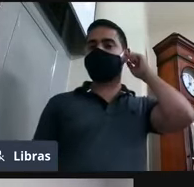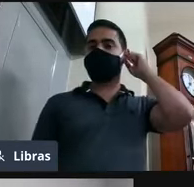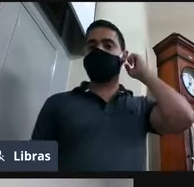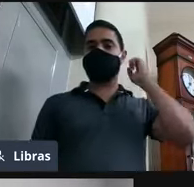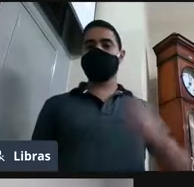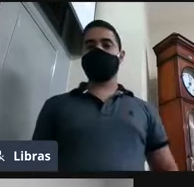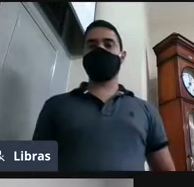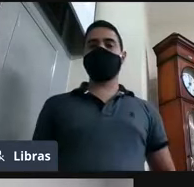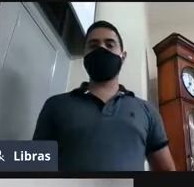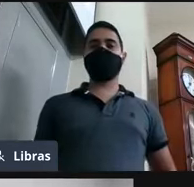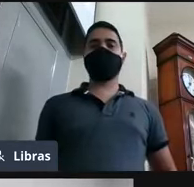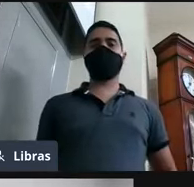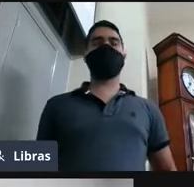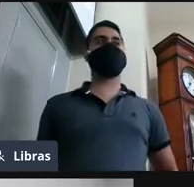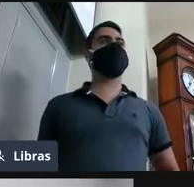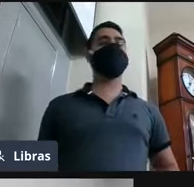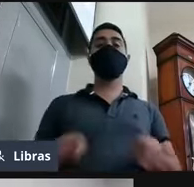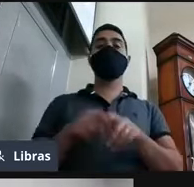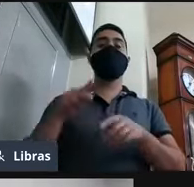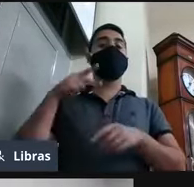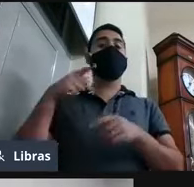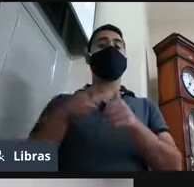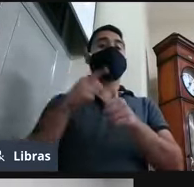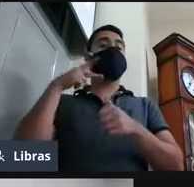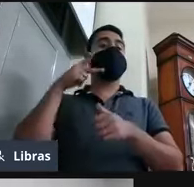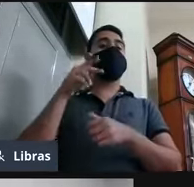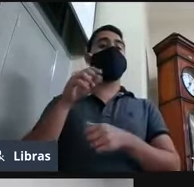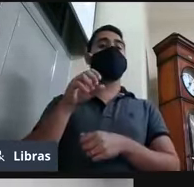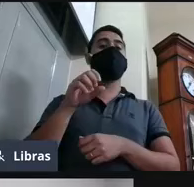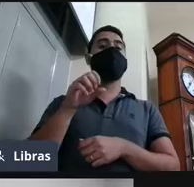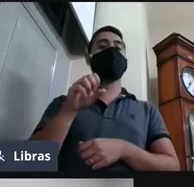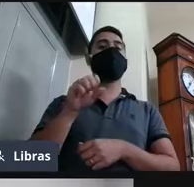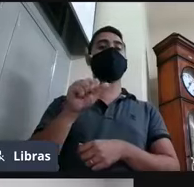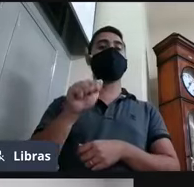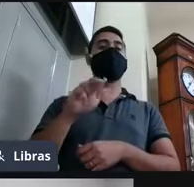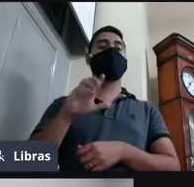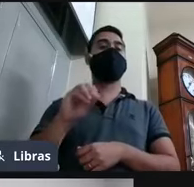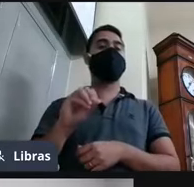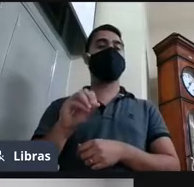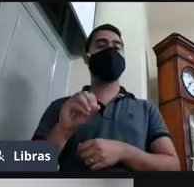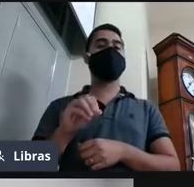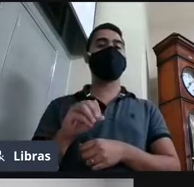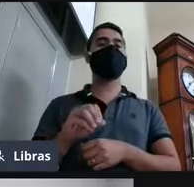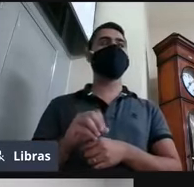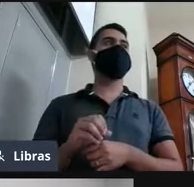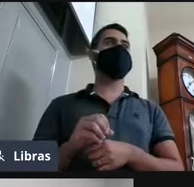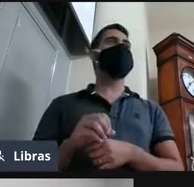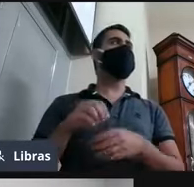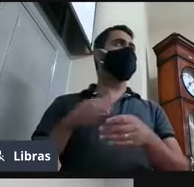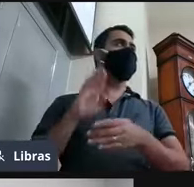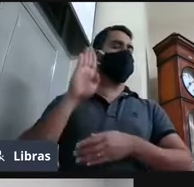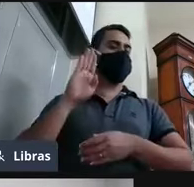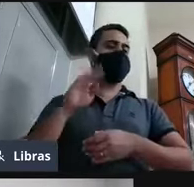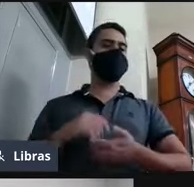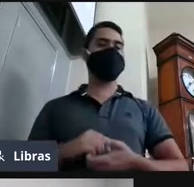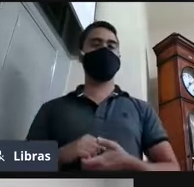registrado, inclusive o registro do voto dele, vereador Aloysio Saulo Breves Balha, se consta